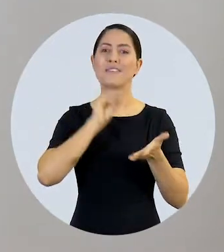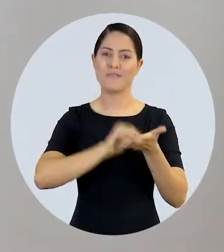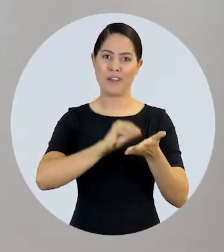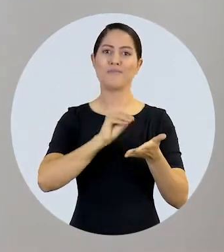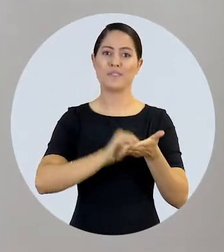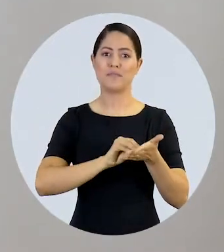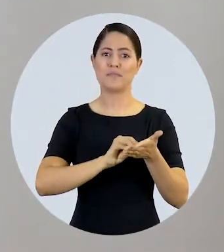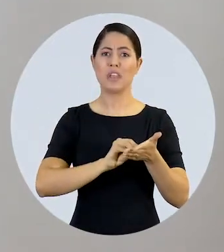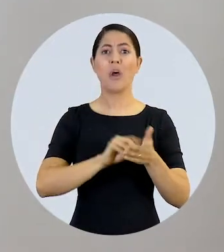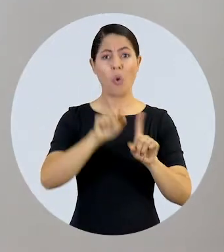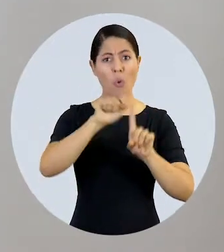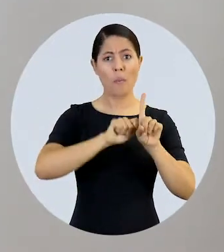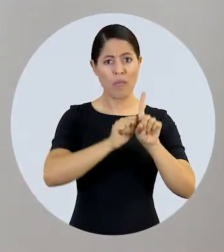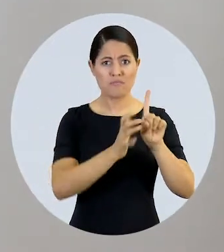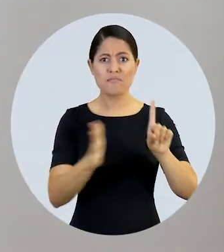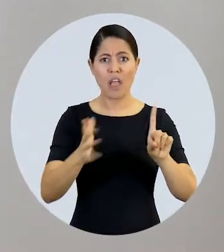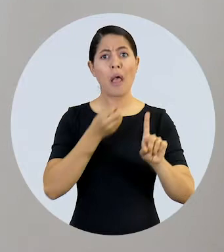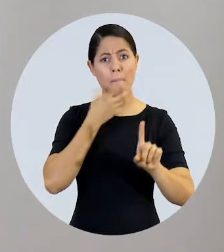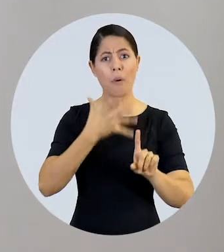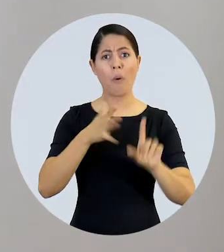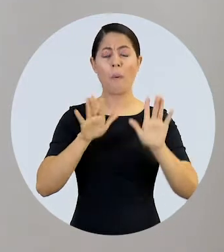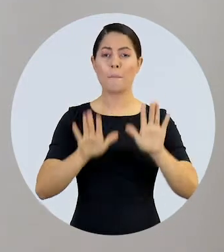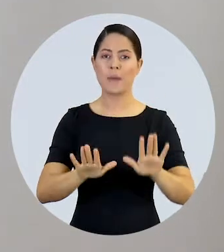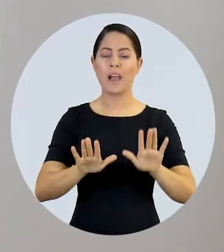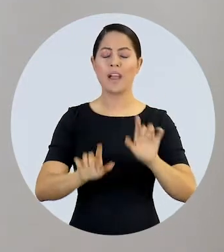suficiente. Isso é muito bom porque vem